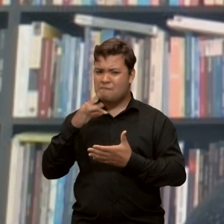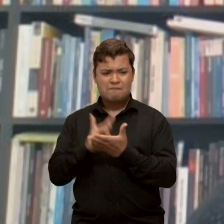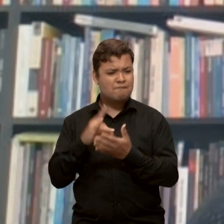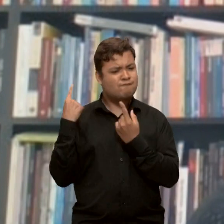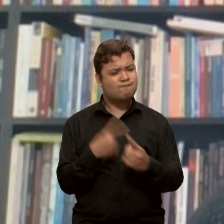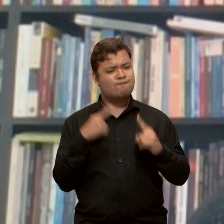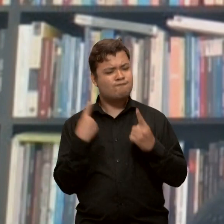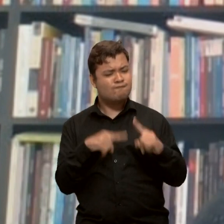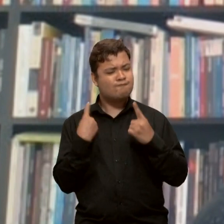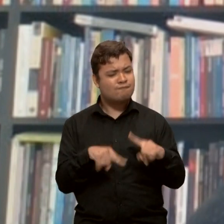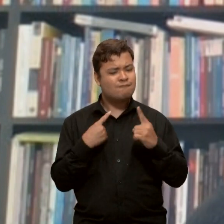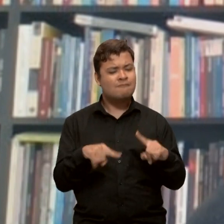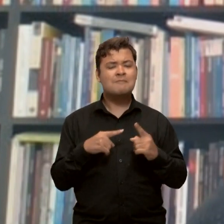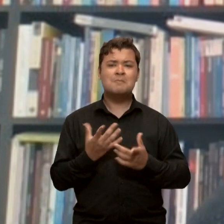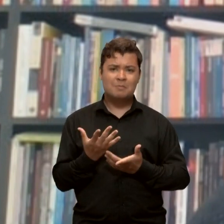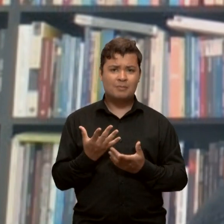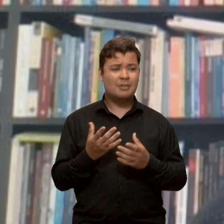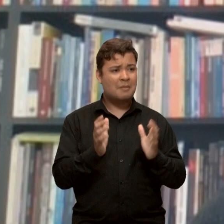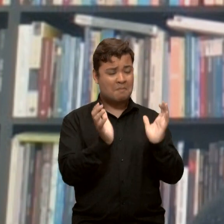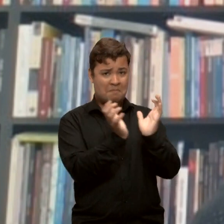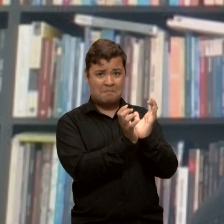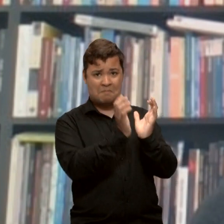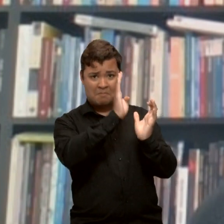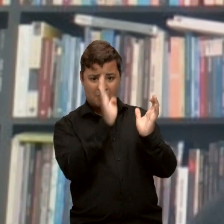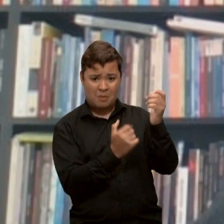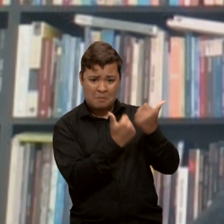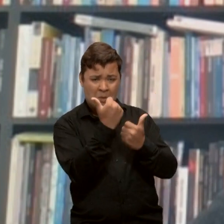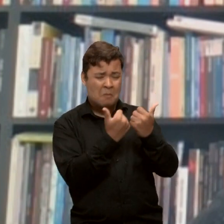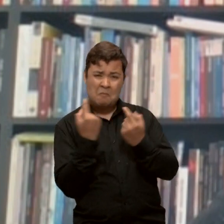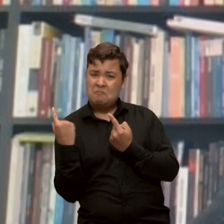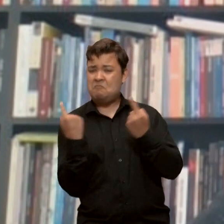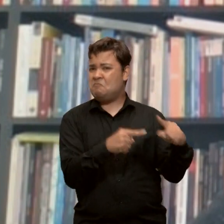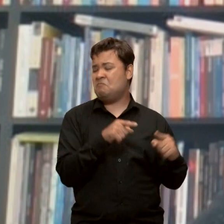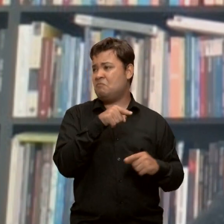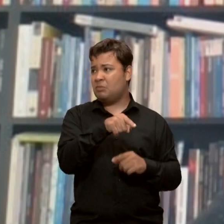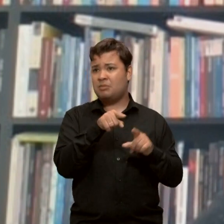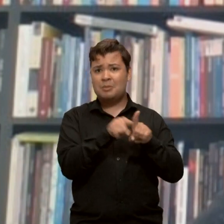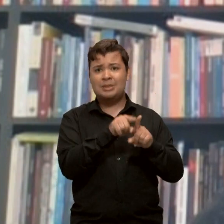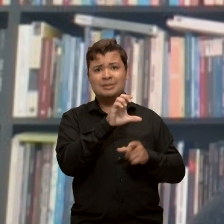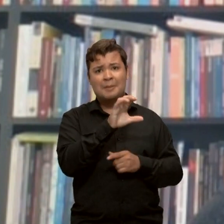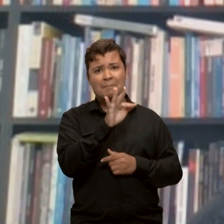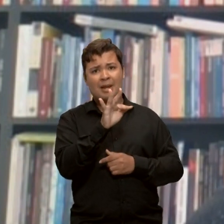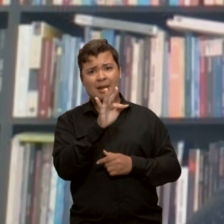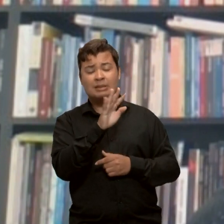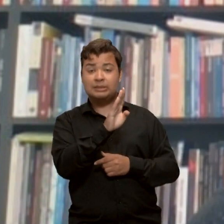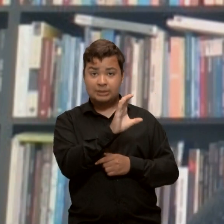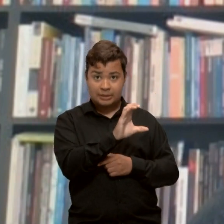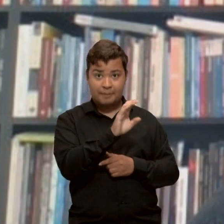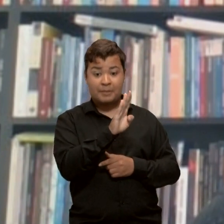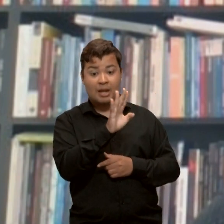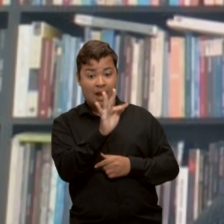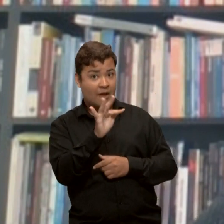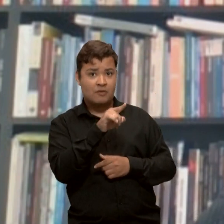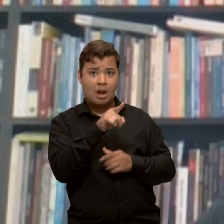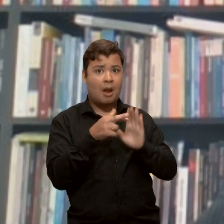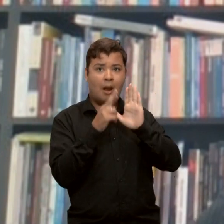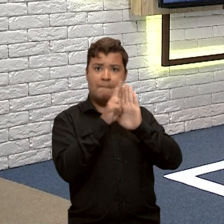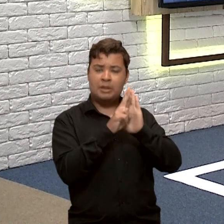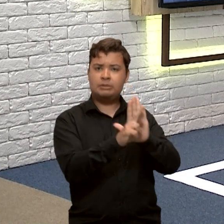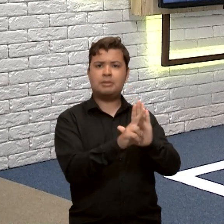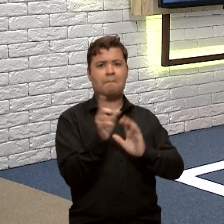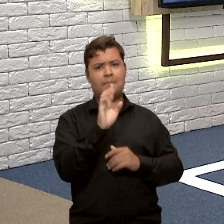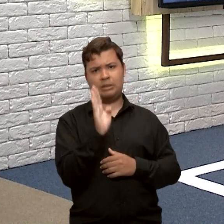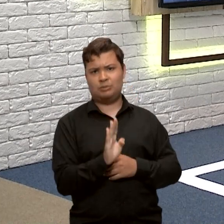os grandes rivais, por ser contra a seleção brasileira e ser contra a CBF, que não representa o nosso país.